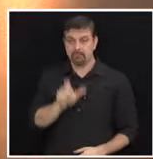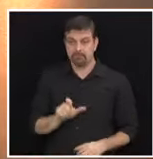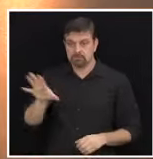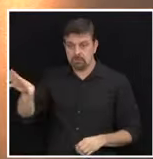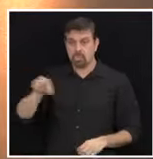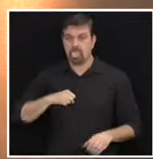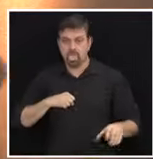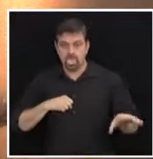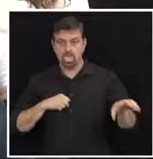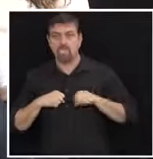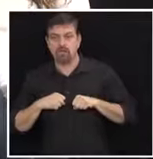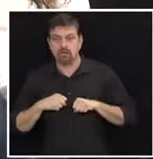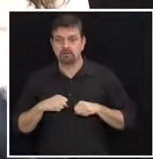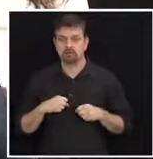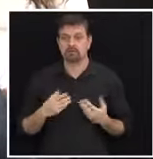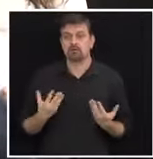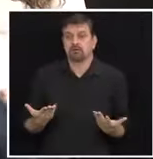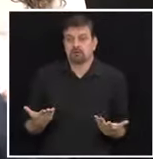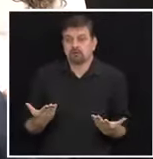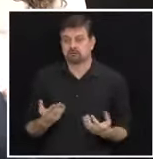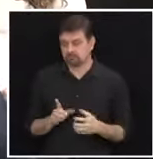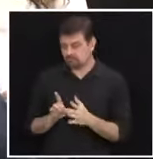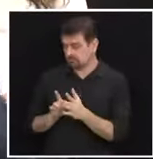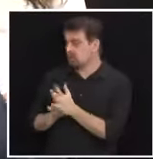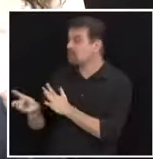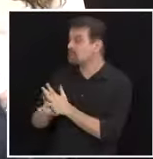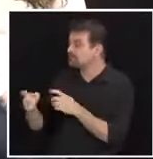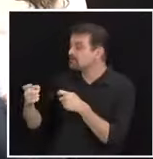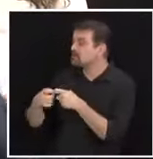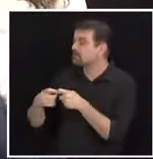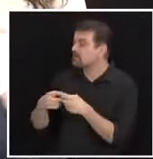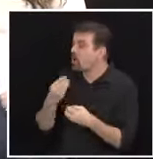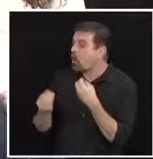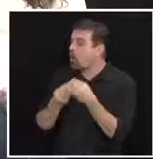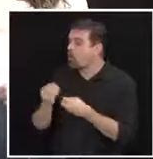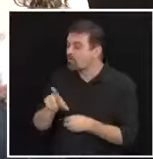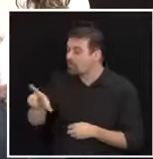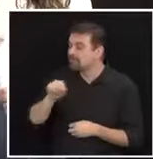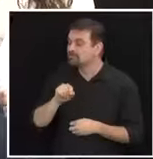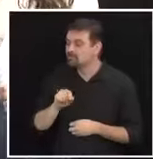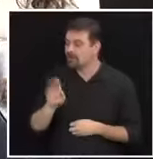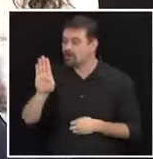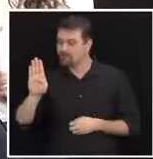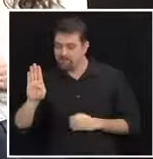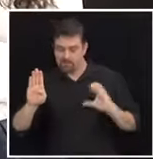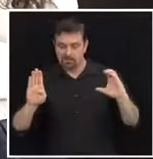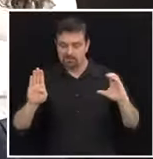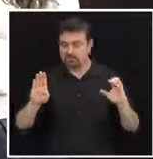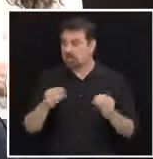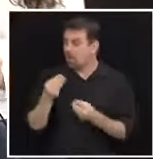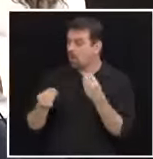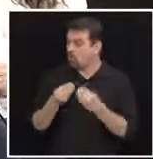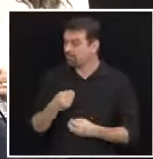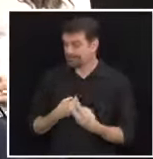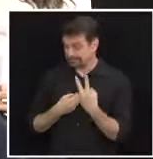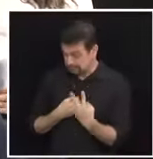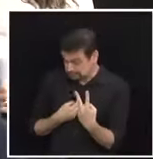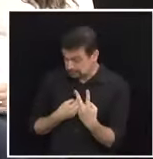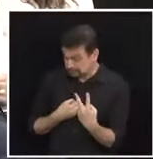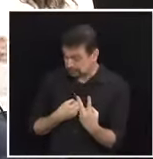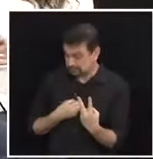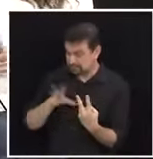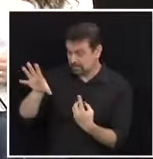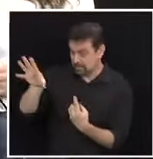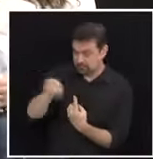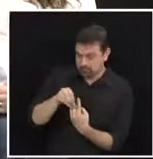opção médica. E aí, doutor, aí o qual médico que a tem gente vai tratar? Como que é esse tratamento se a pessoa tem os 2 vírus